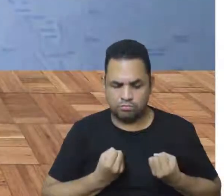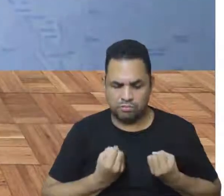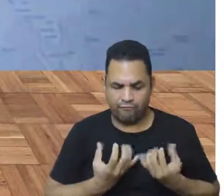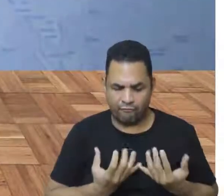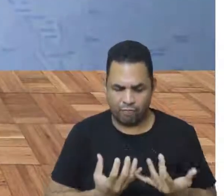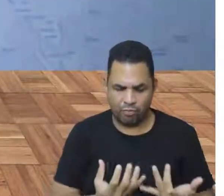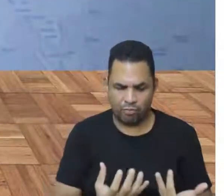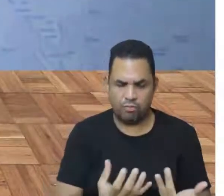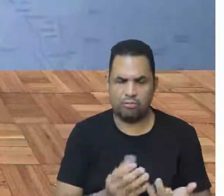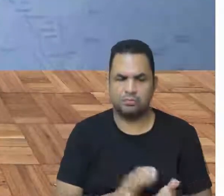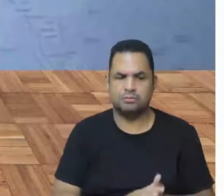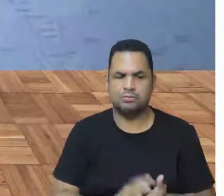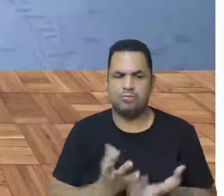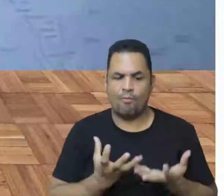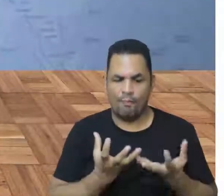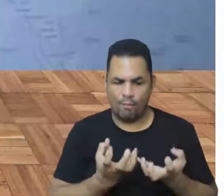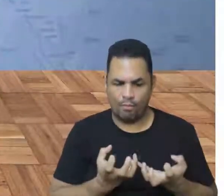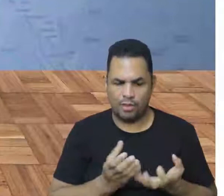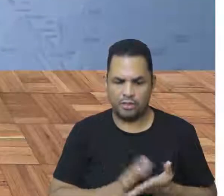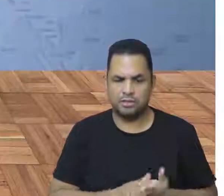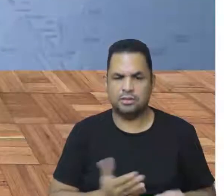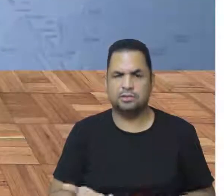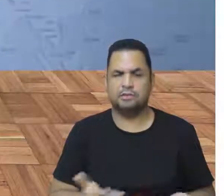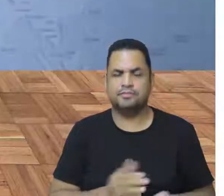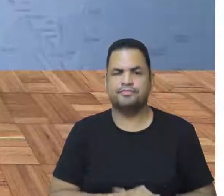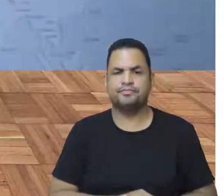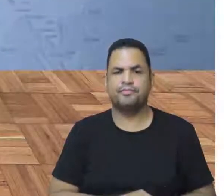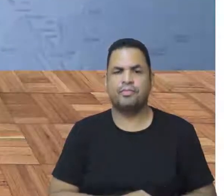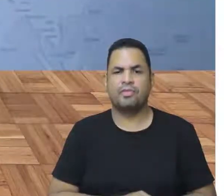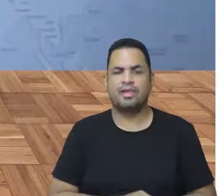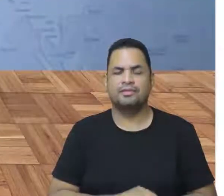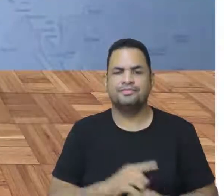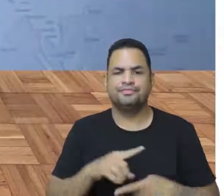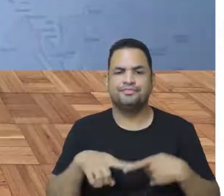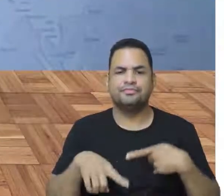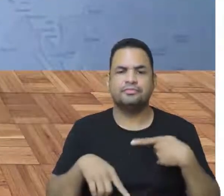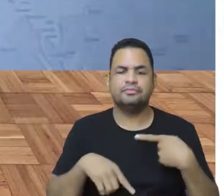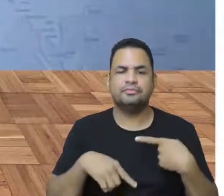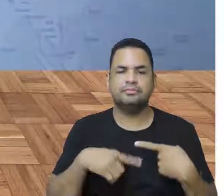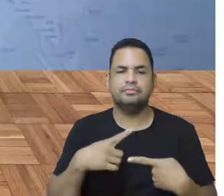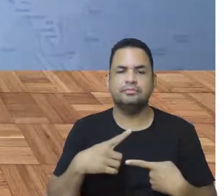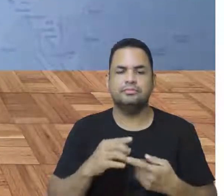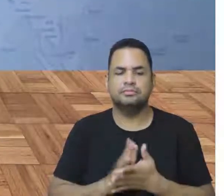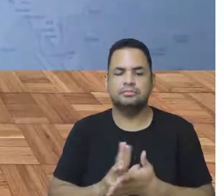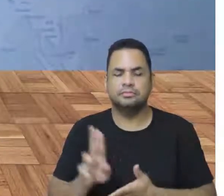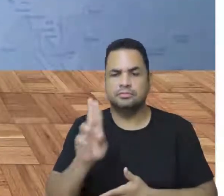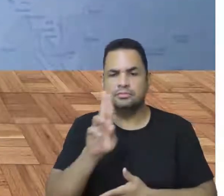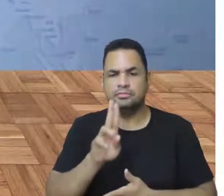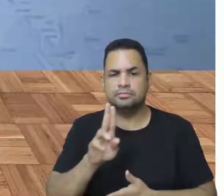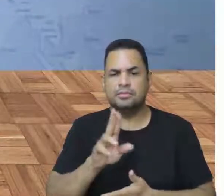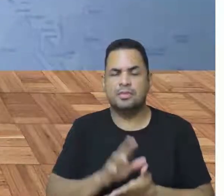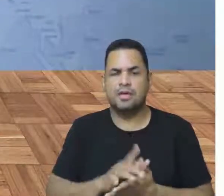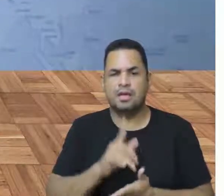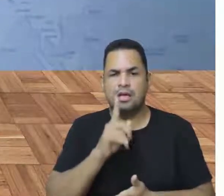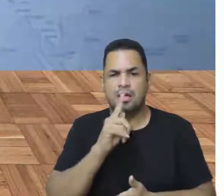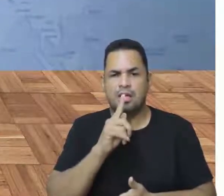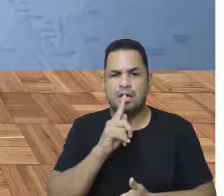tem crise hídrica e tem deserto. Depois ele utiliza a água